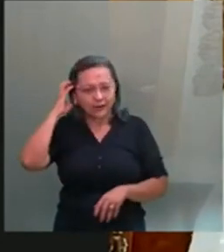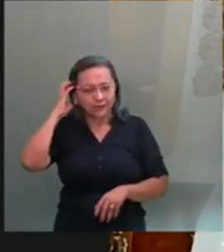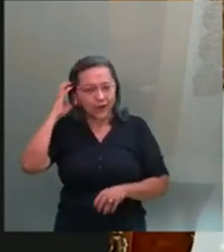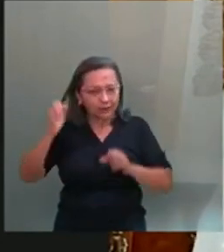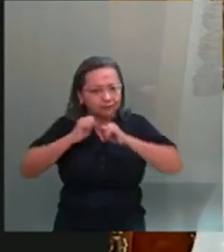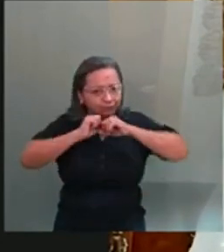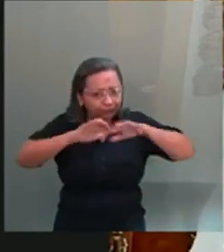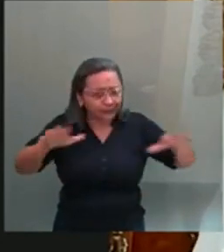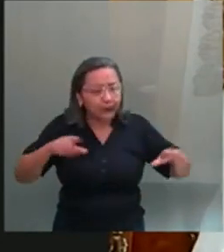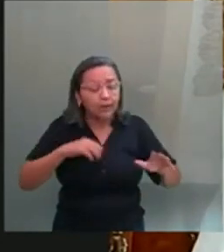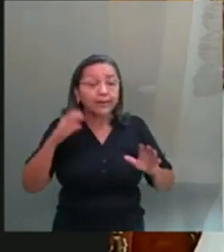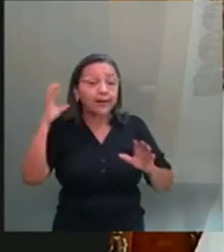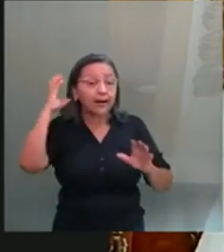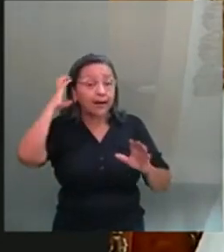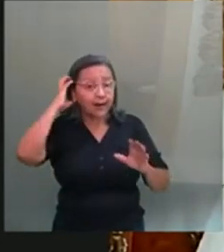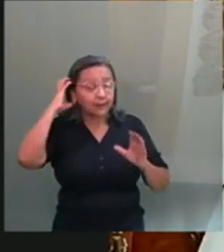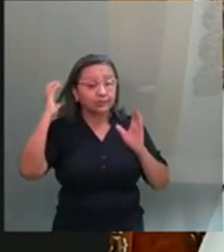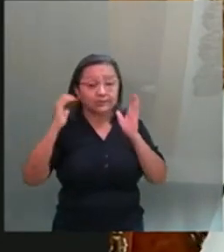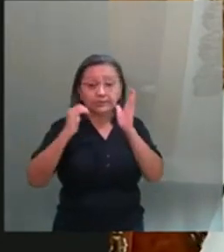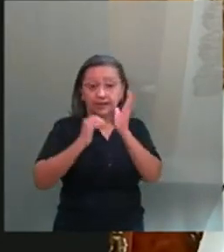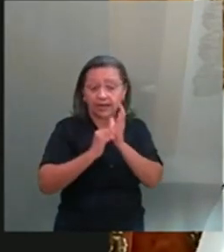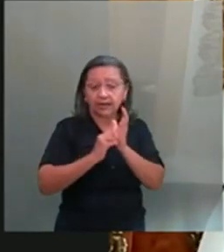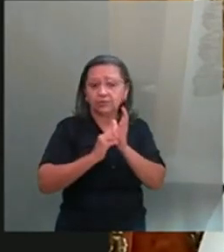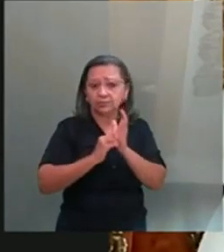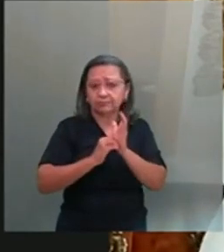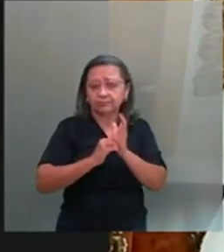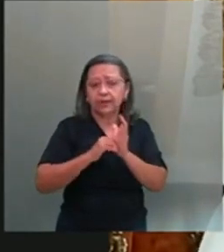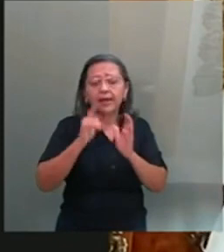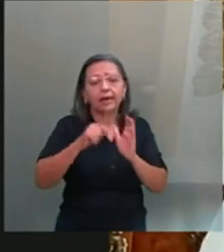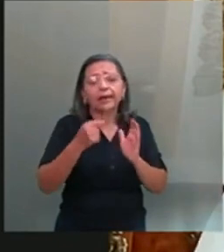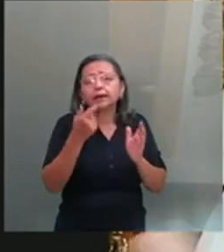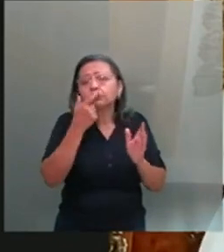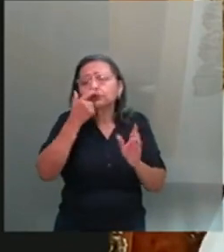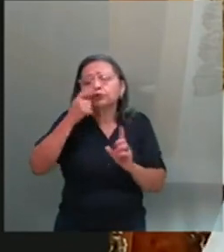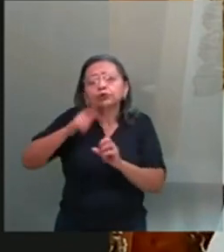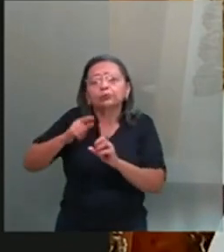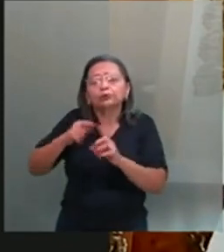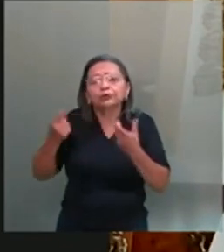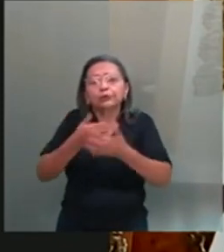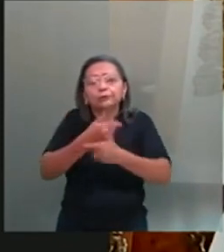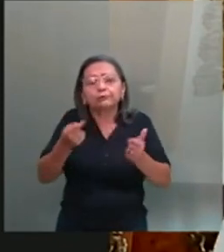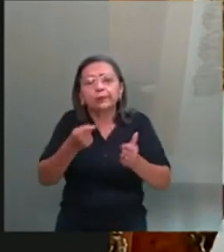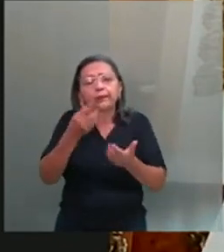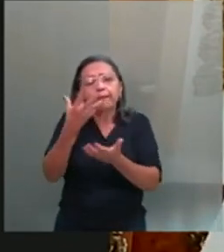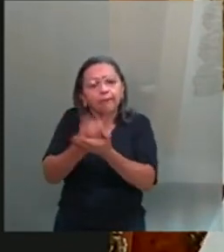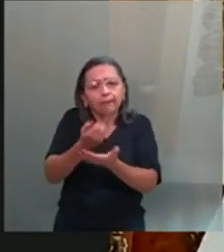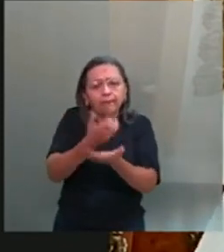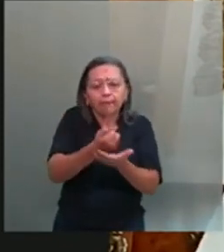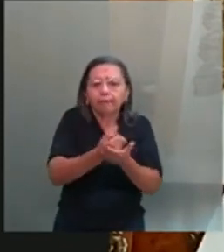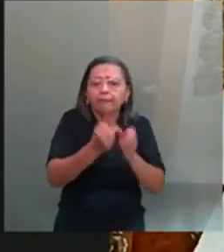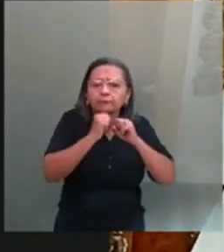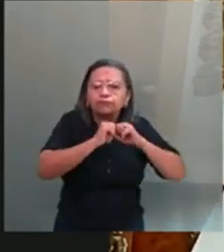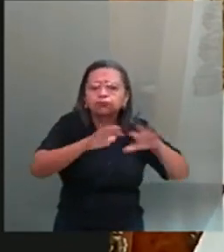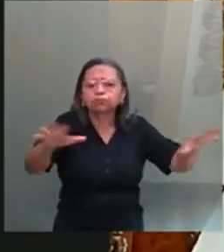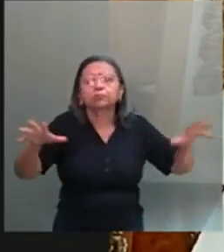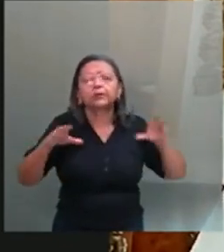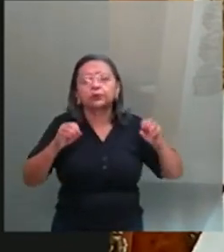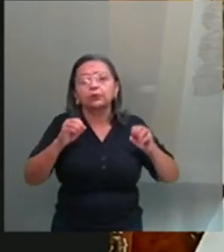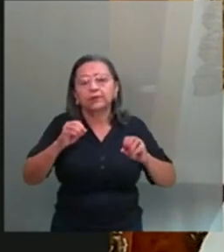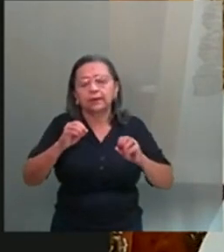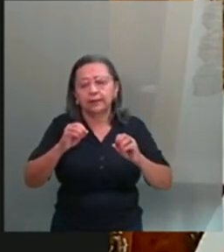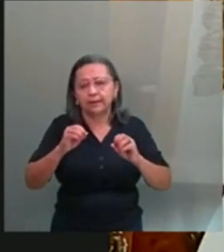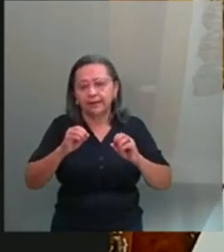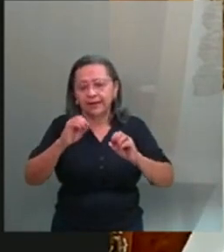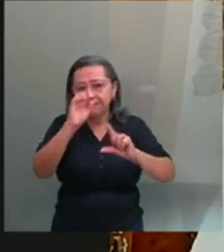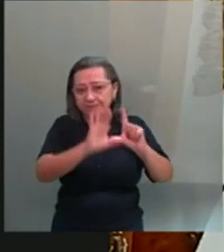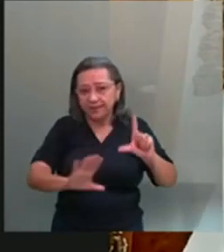Rádio Senado, especificamente, ela é uma espécie de caixa de ressonância para toda a imprensa brasileira, né? Porque vocês